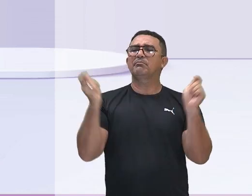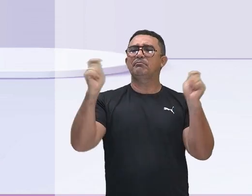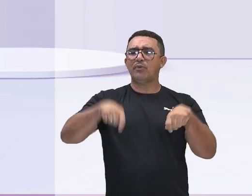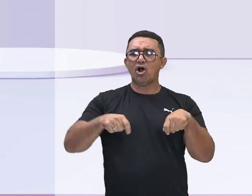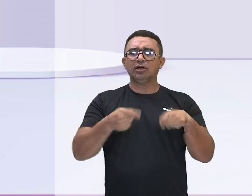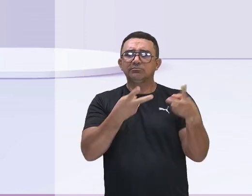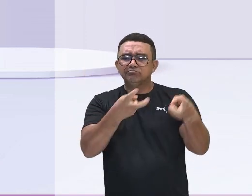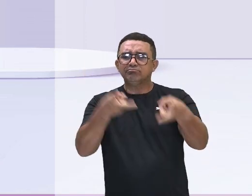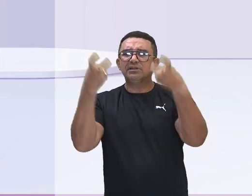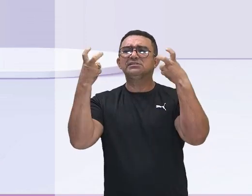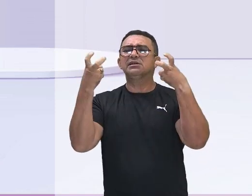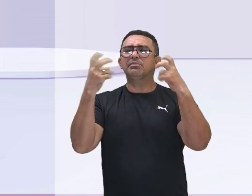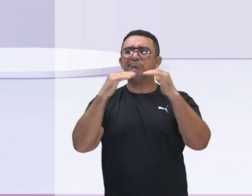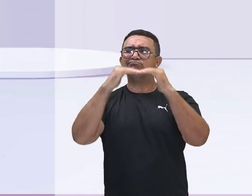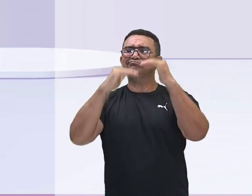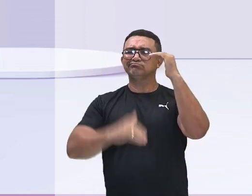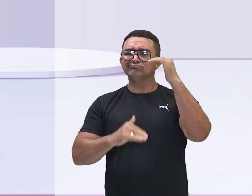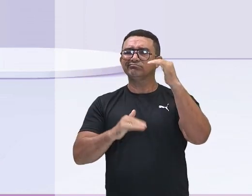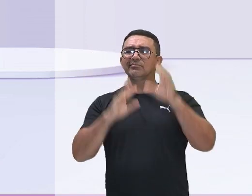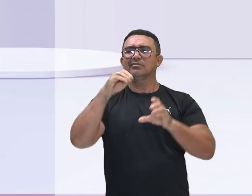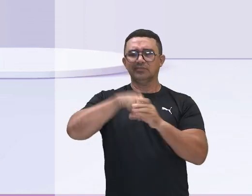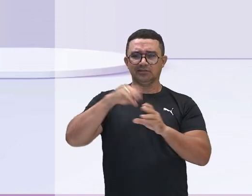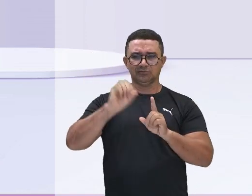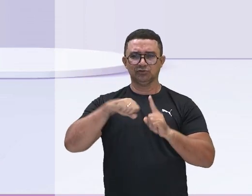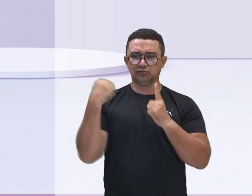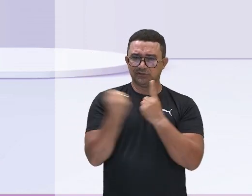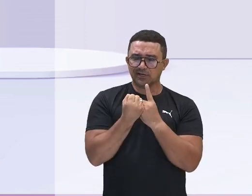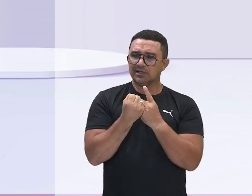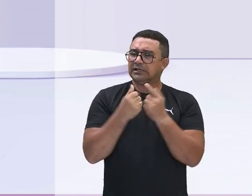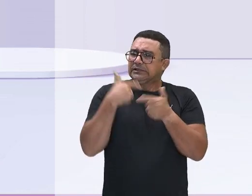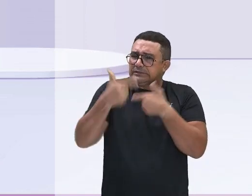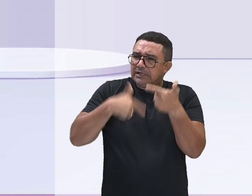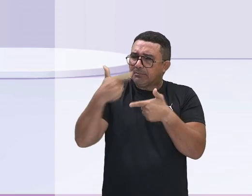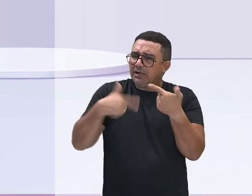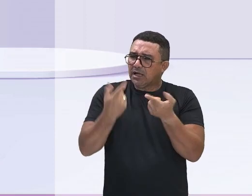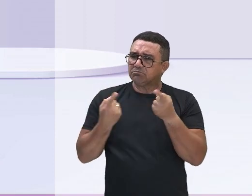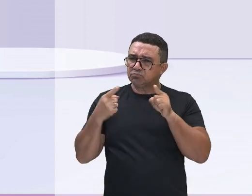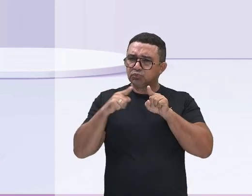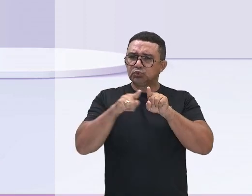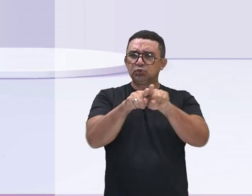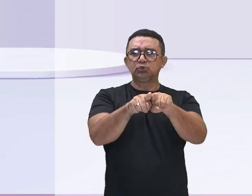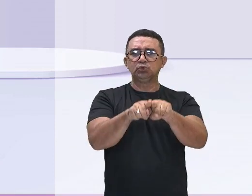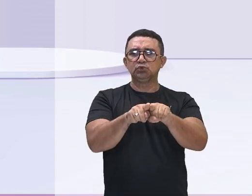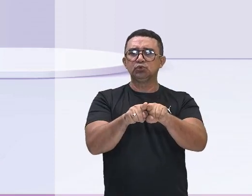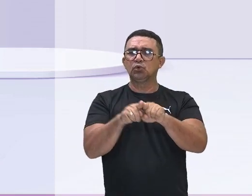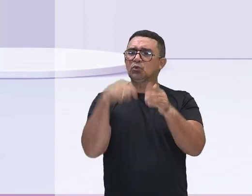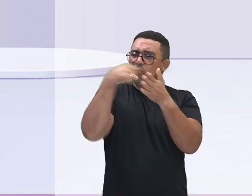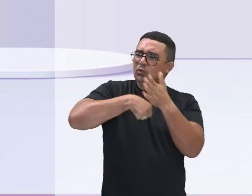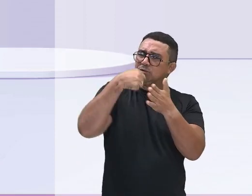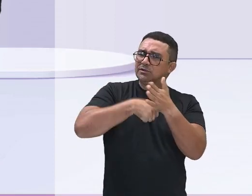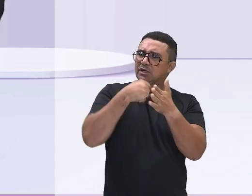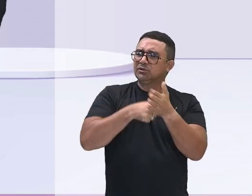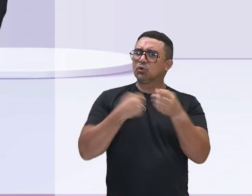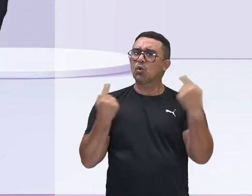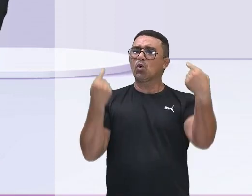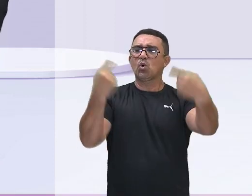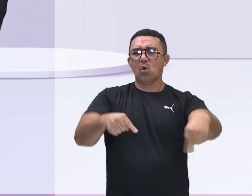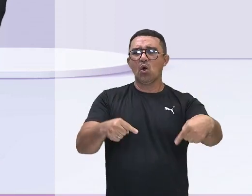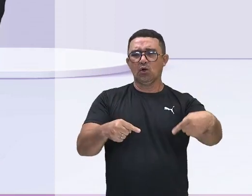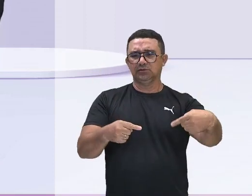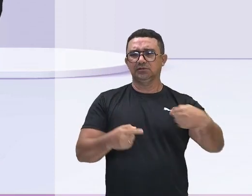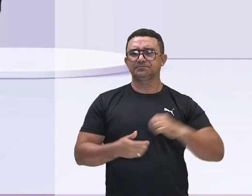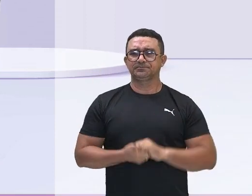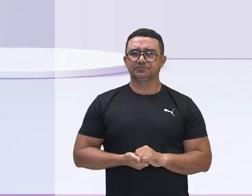as desigualdades em nossa sociedade e trabalhar juntos para combatê-las. Certo, turma?